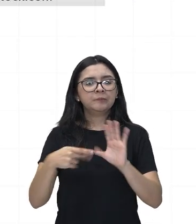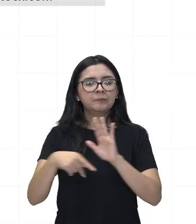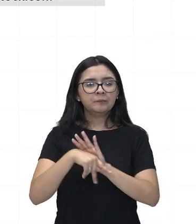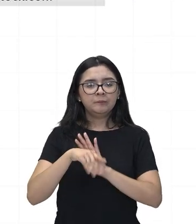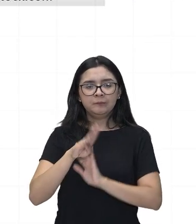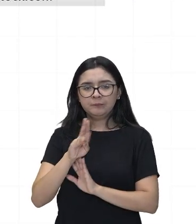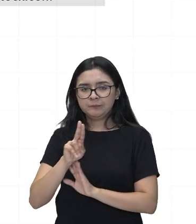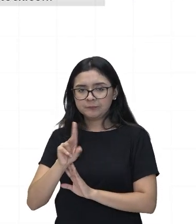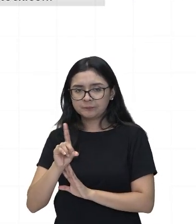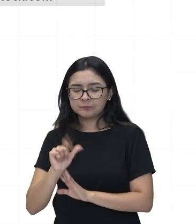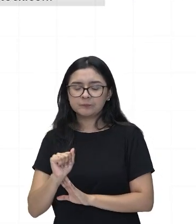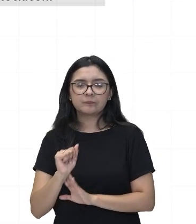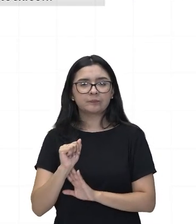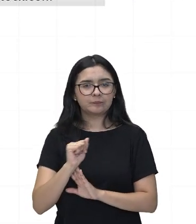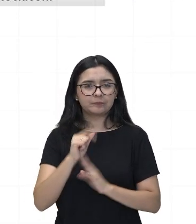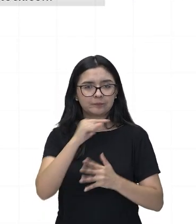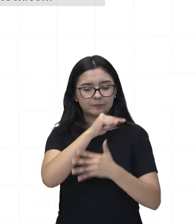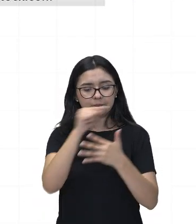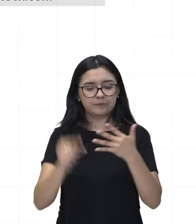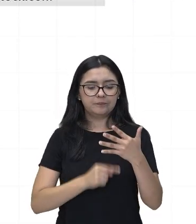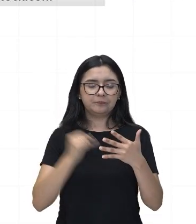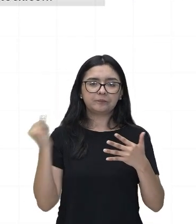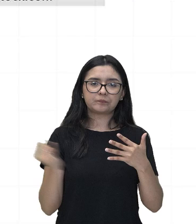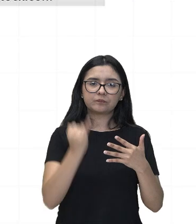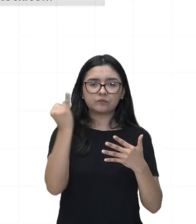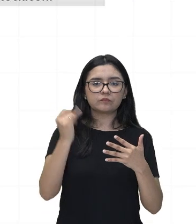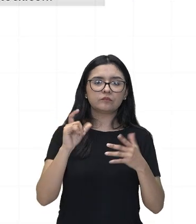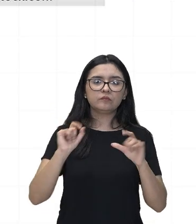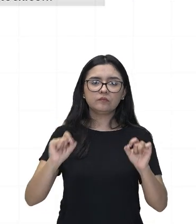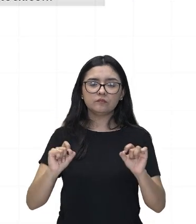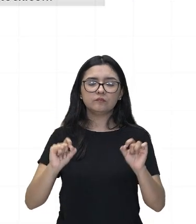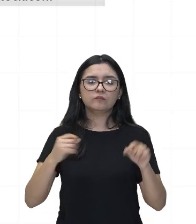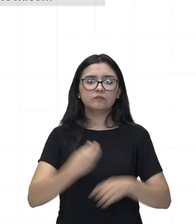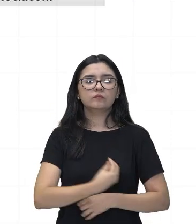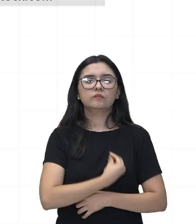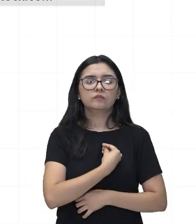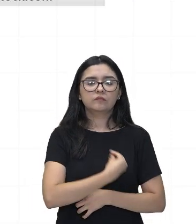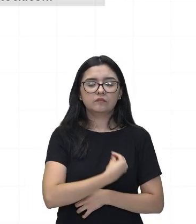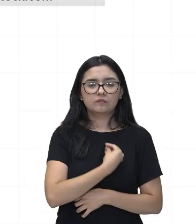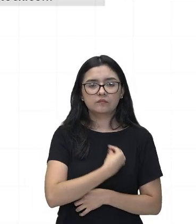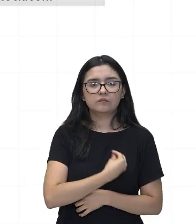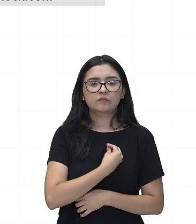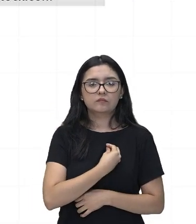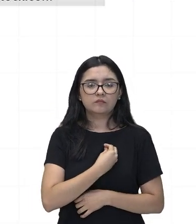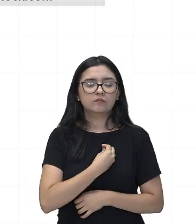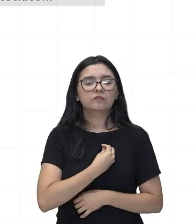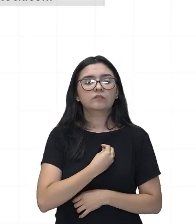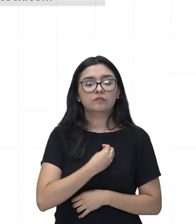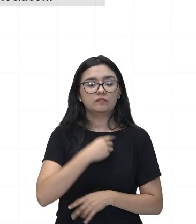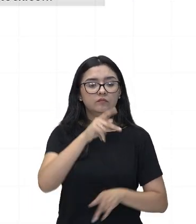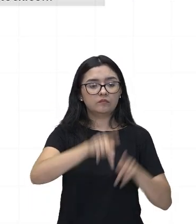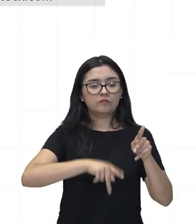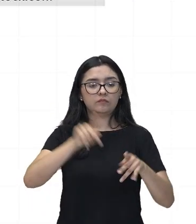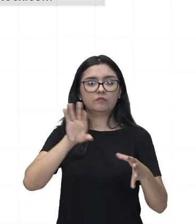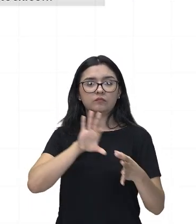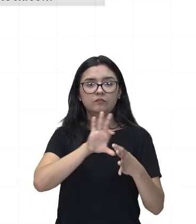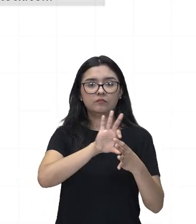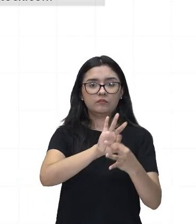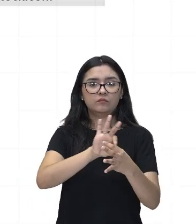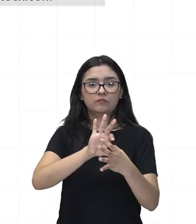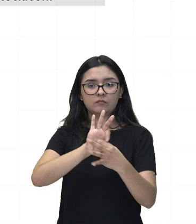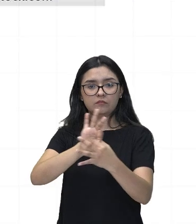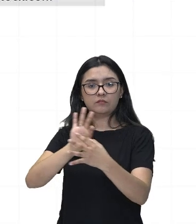são elementos importantes para a plena conexão da vida do budista com os outros seres vivos, sejam as